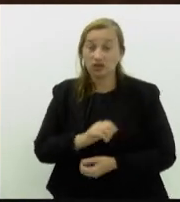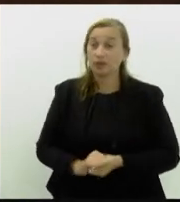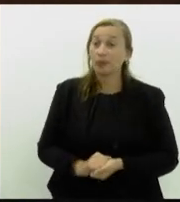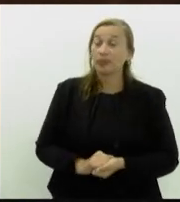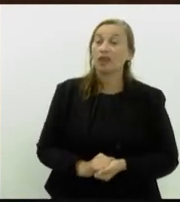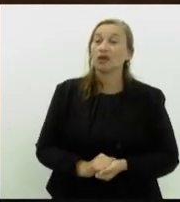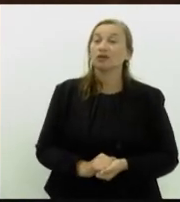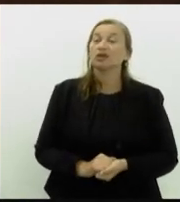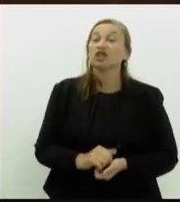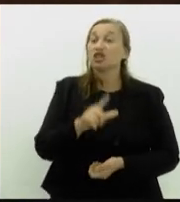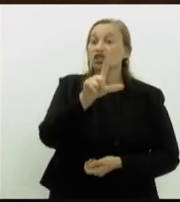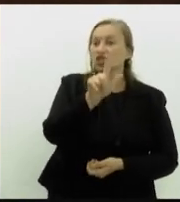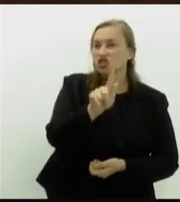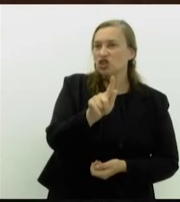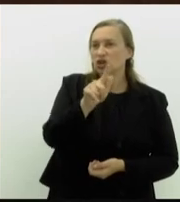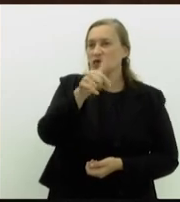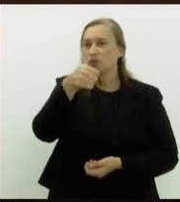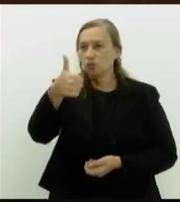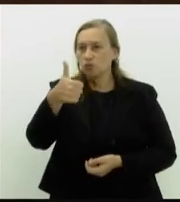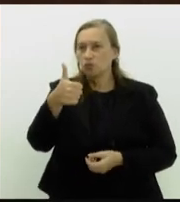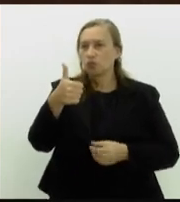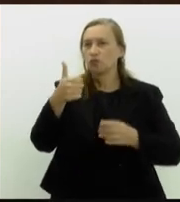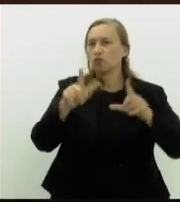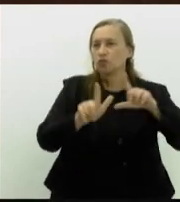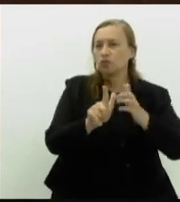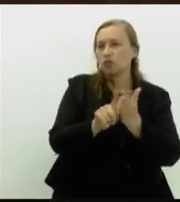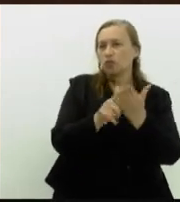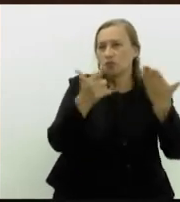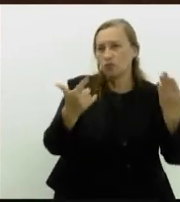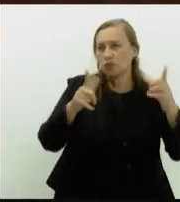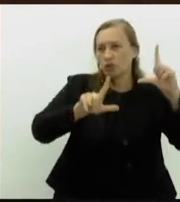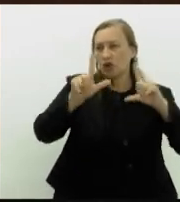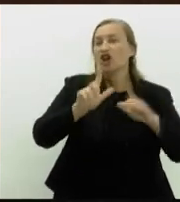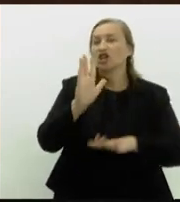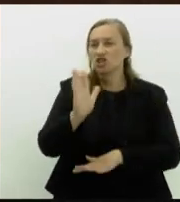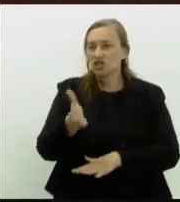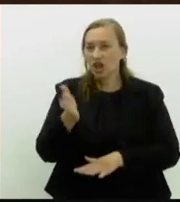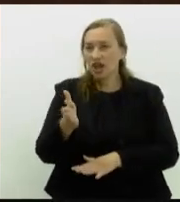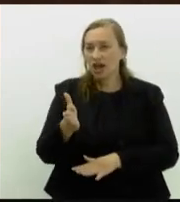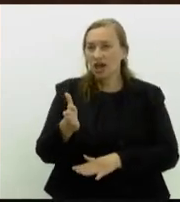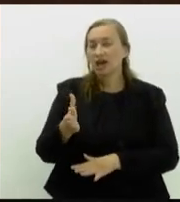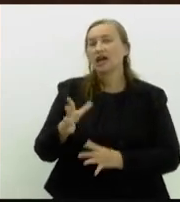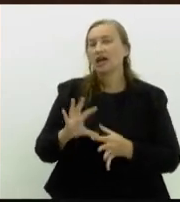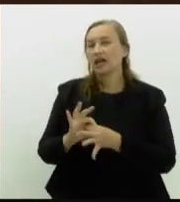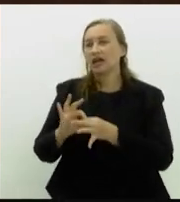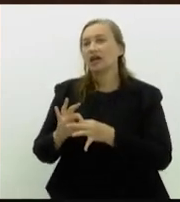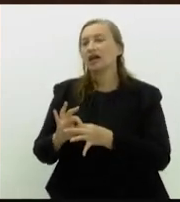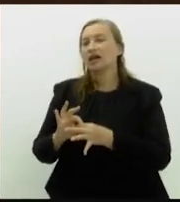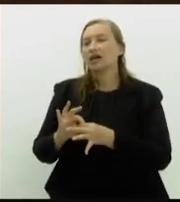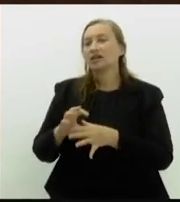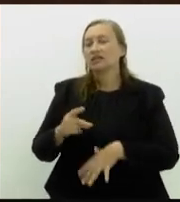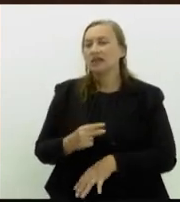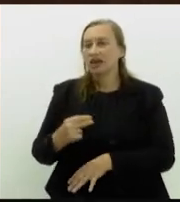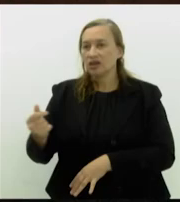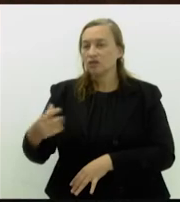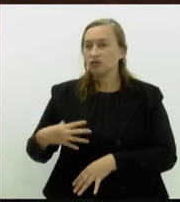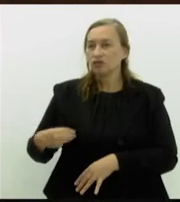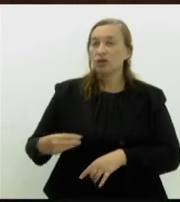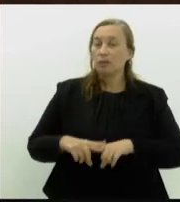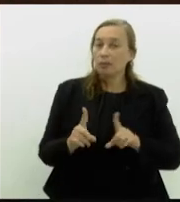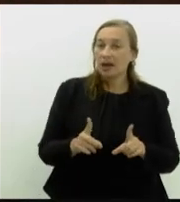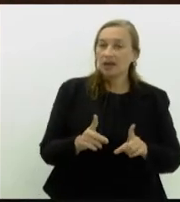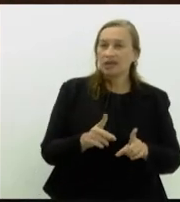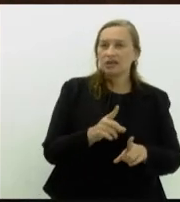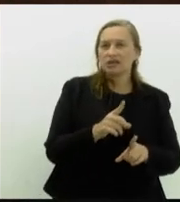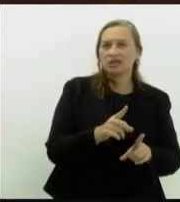com o G1, Daniel e Rosiane já receberam alta médica. Já Maitê segue internada com quadro regular em acompanhamento